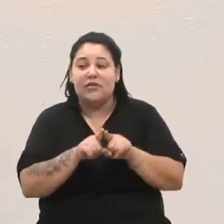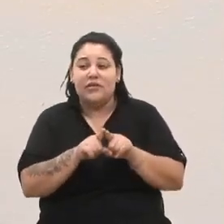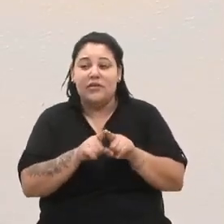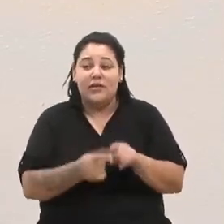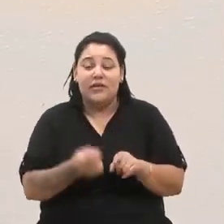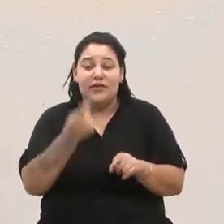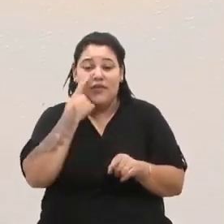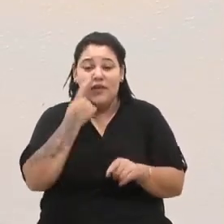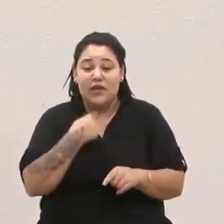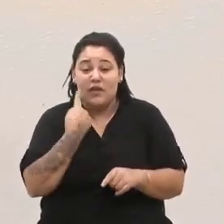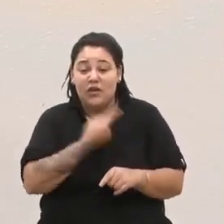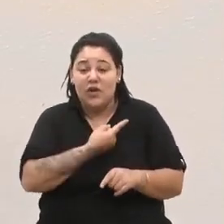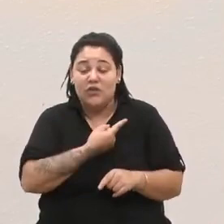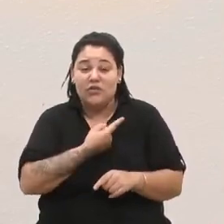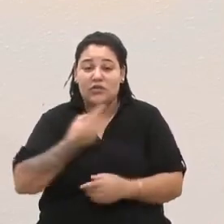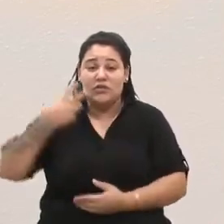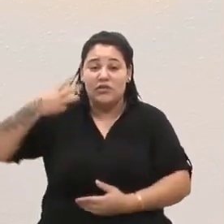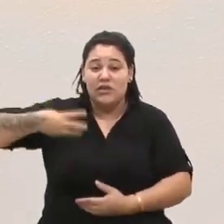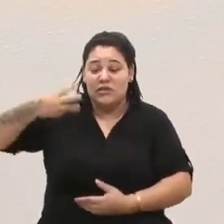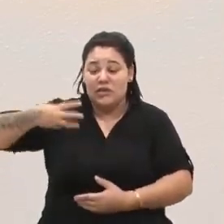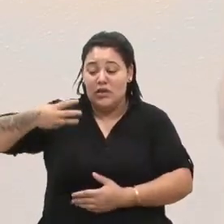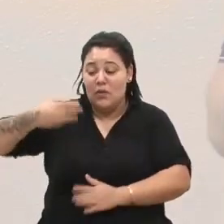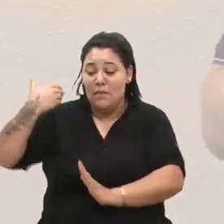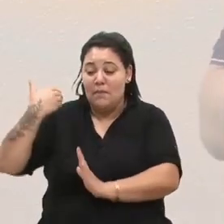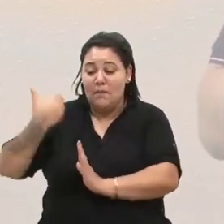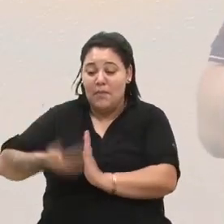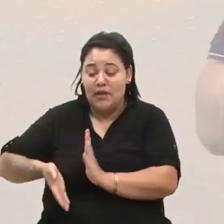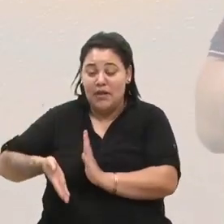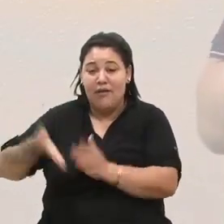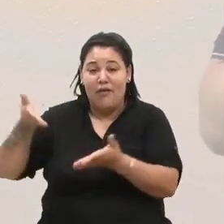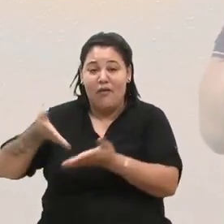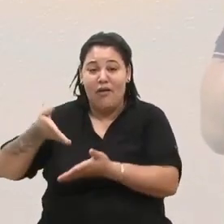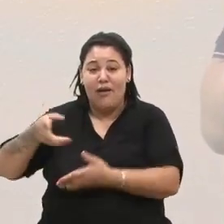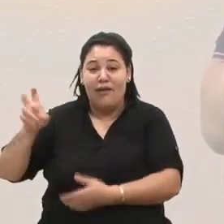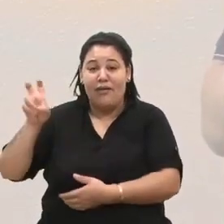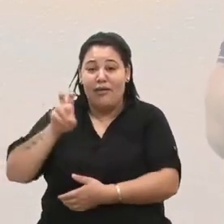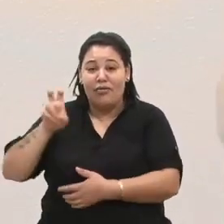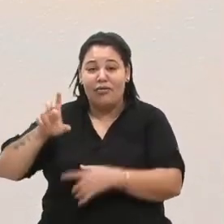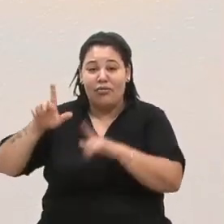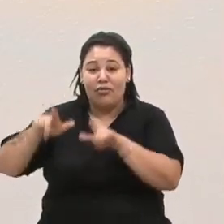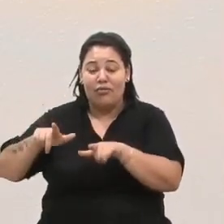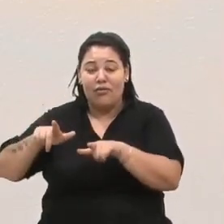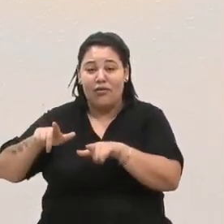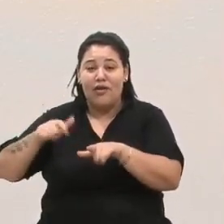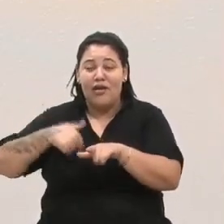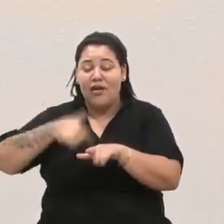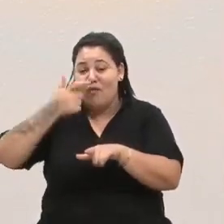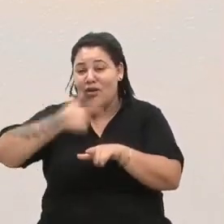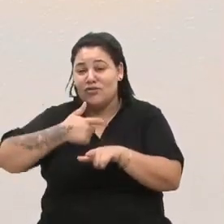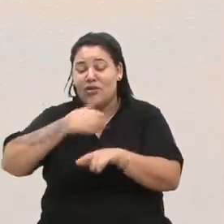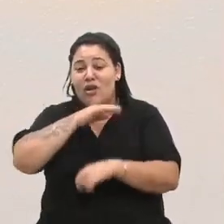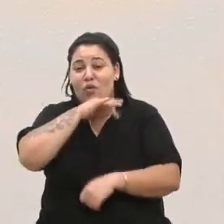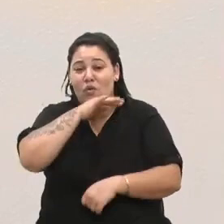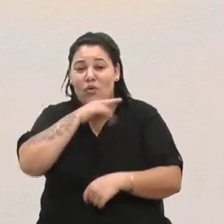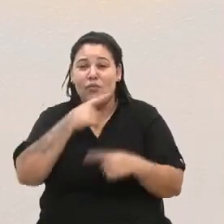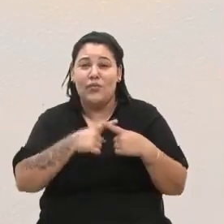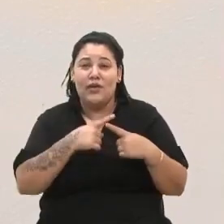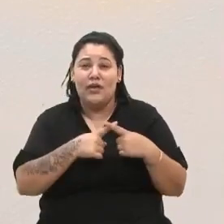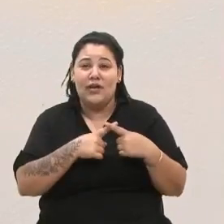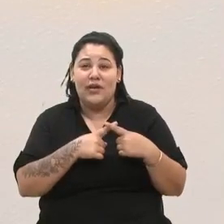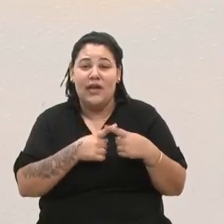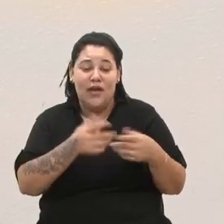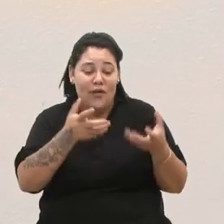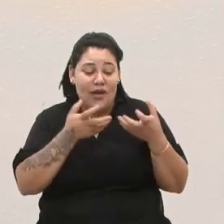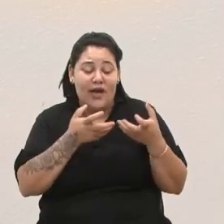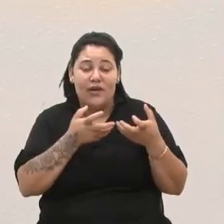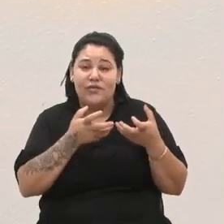nós estávamos em terceiro e perdemos para quinto. E eu acho que isso não é positivo, isso é ruim. Eu sou bairrista. Eu quero que